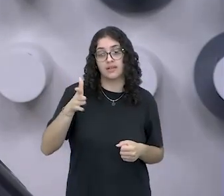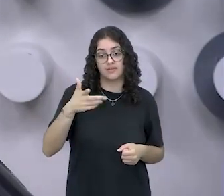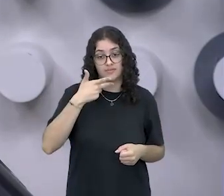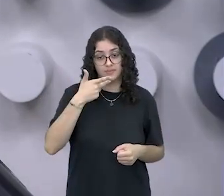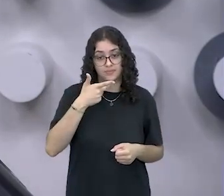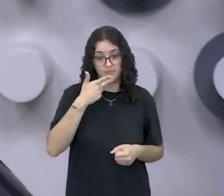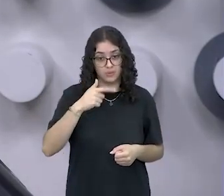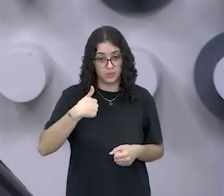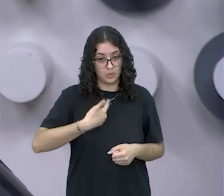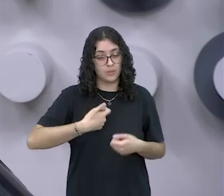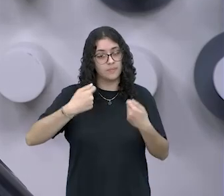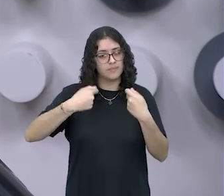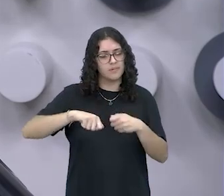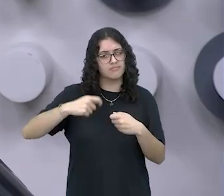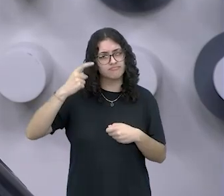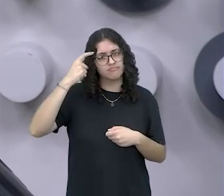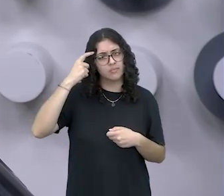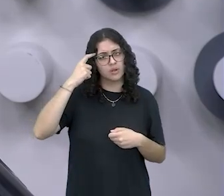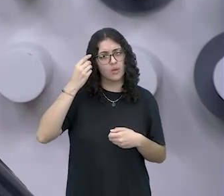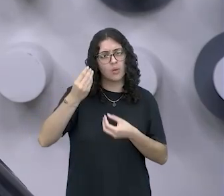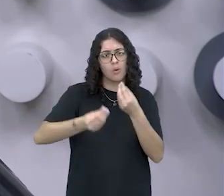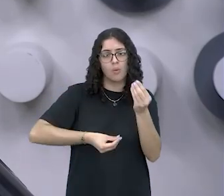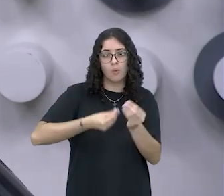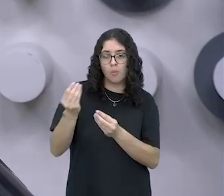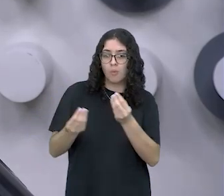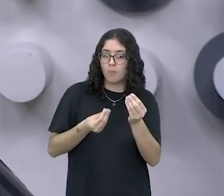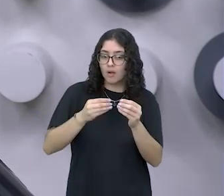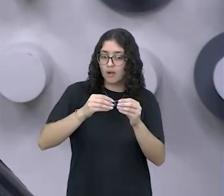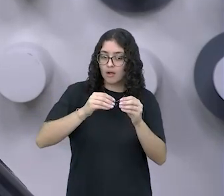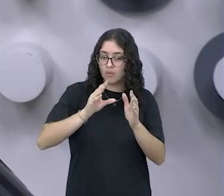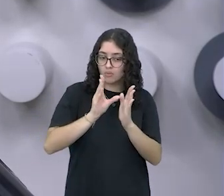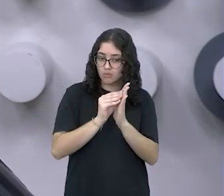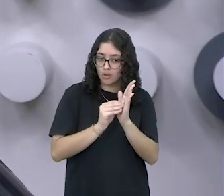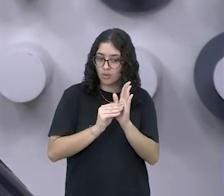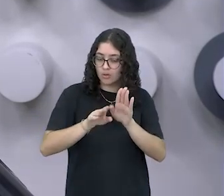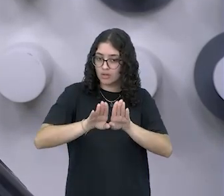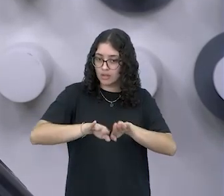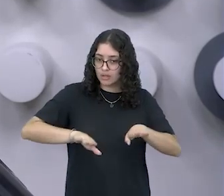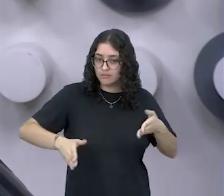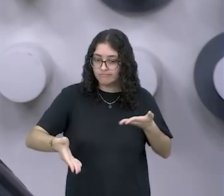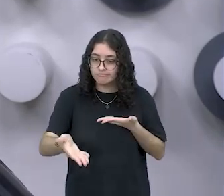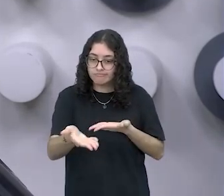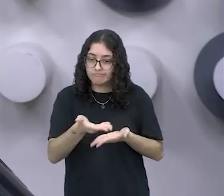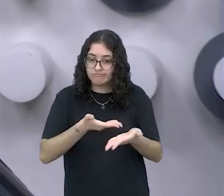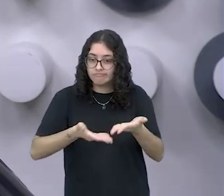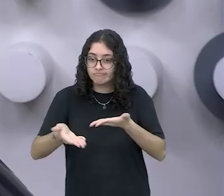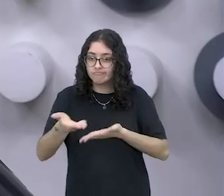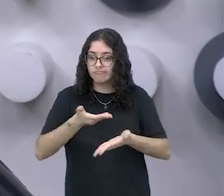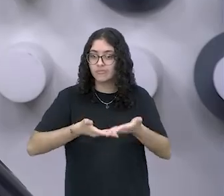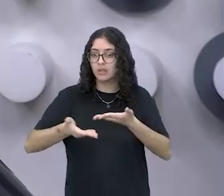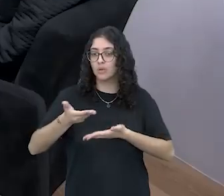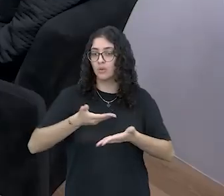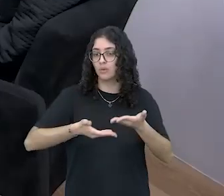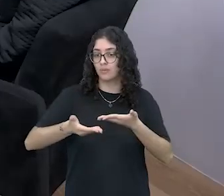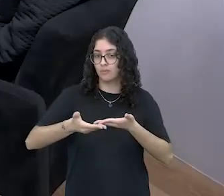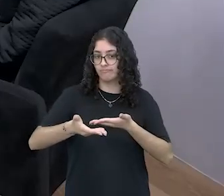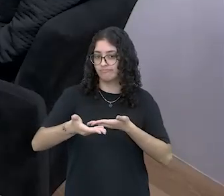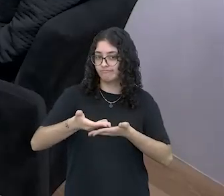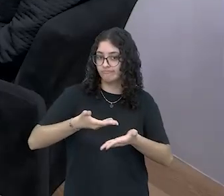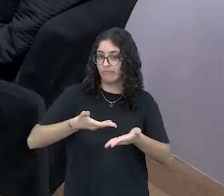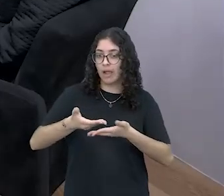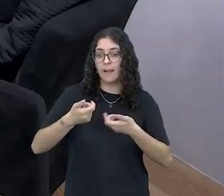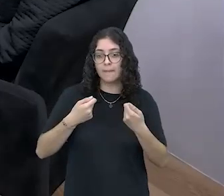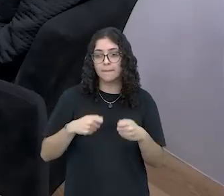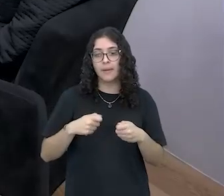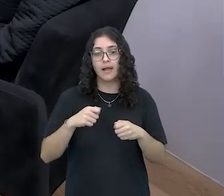Tânia. Devemos ter em mente como interagir conteúdos com crianças, trazendo para o campo da ludicidade também.